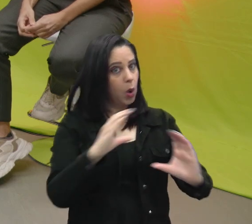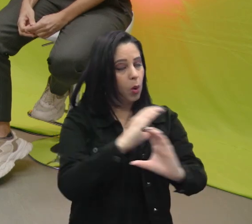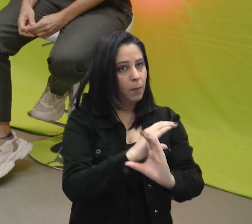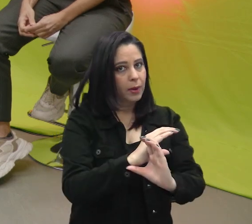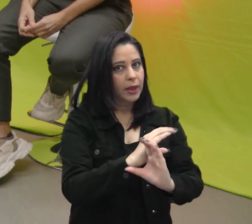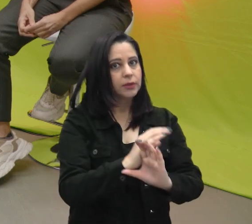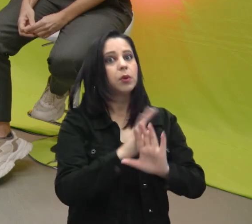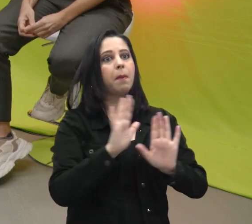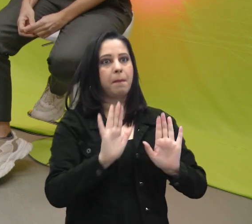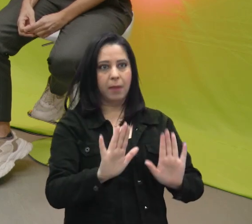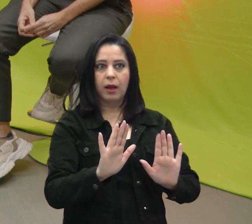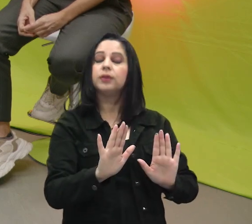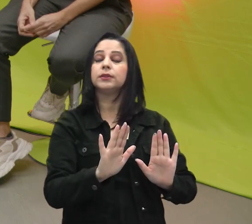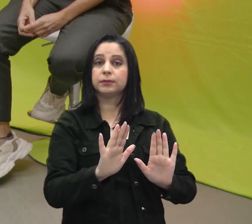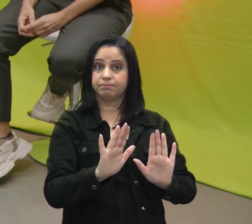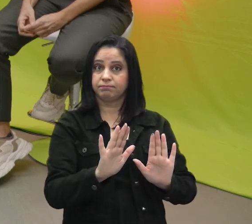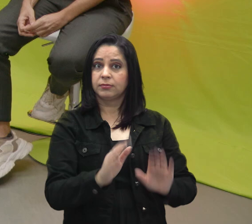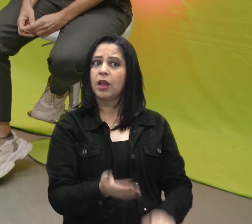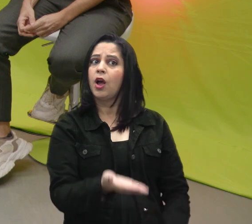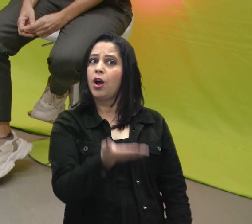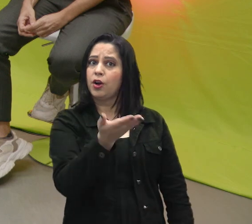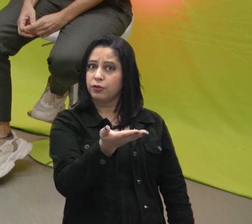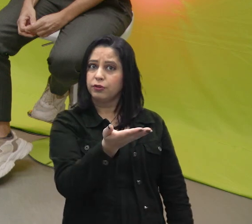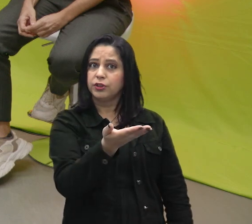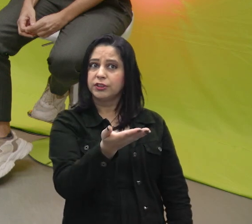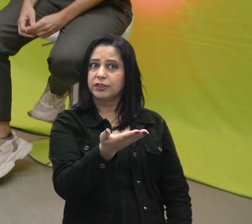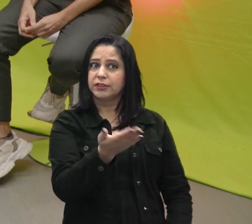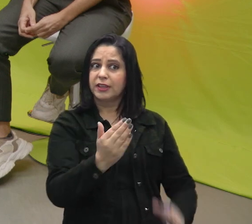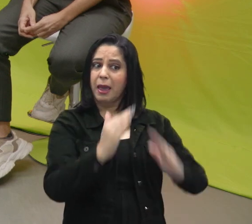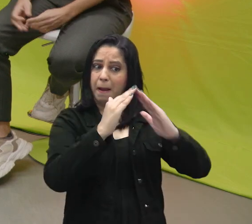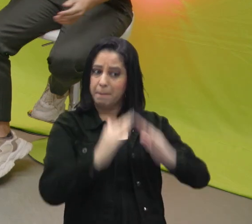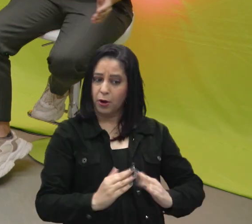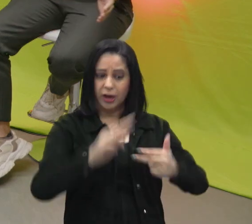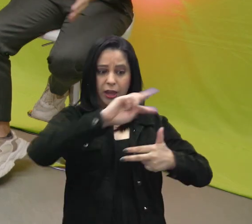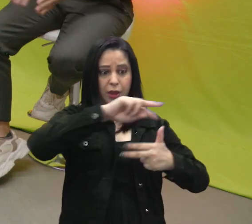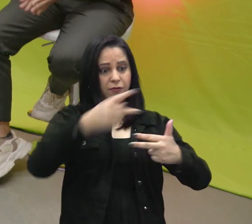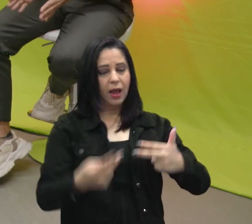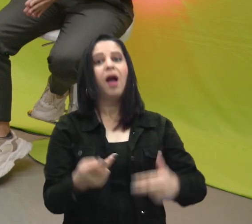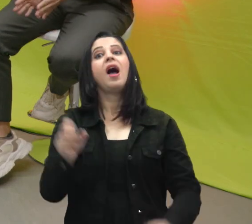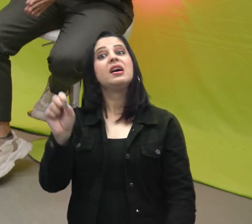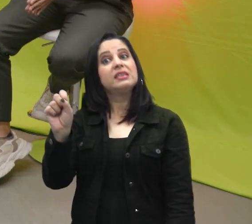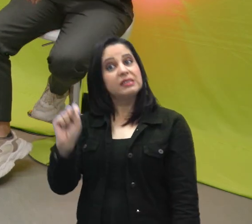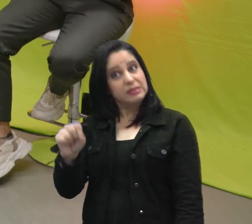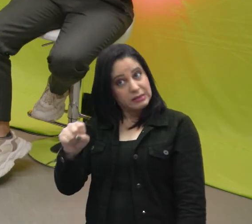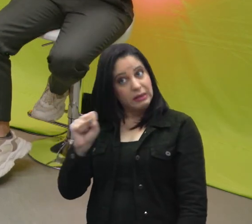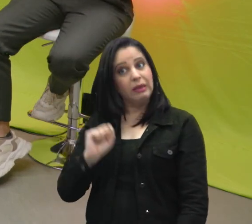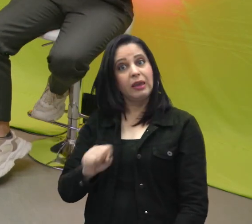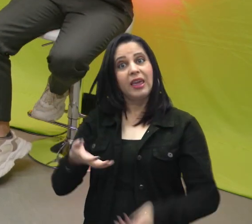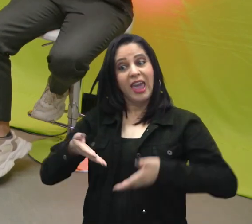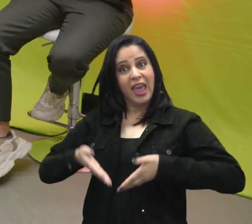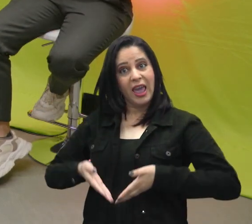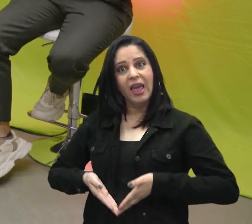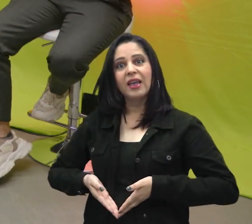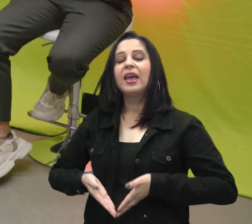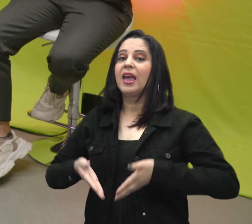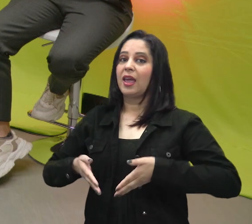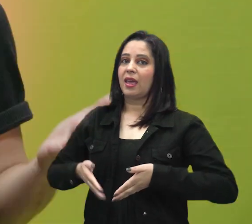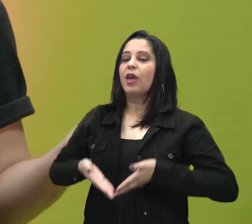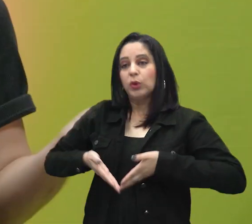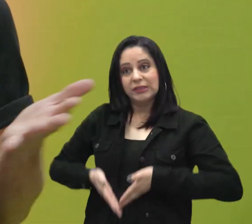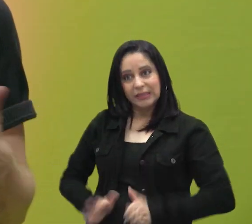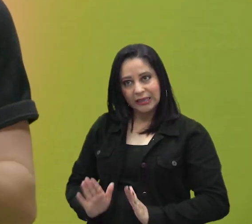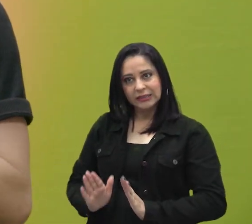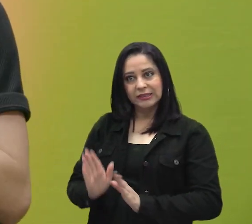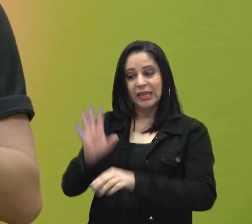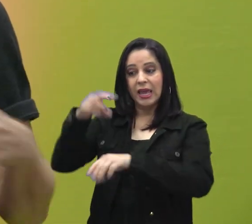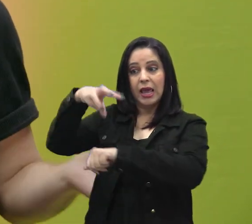sua introdução, mas que é necessário a gente ressaltar, é que você é do Vale do Paraíba. Sou daqui, da região. Vivi em